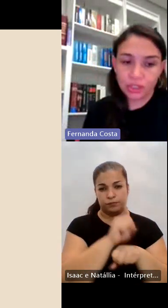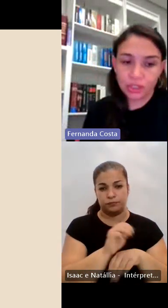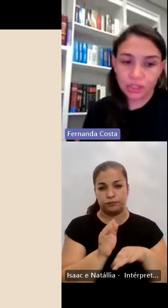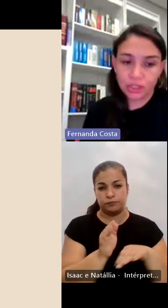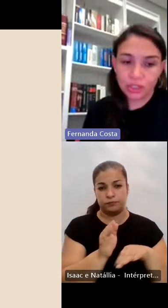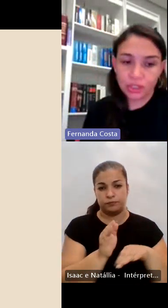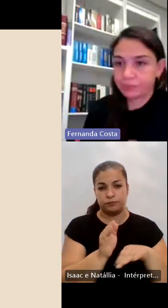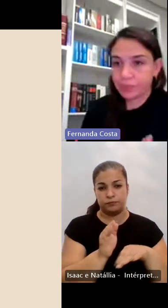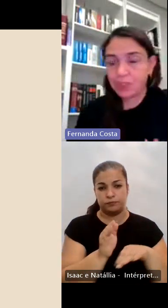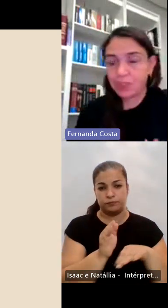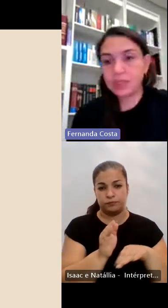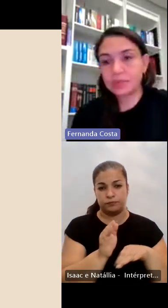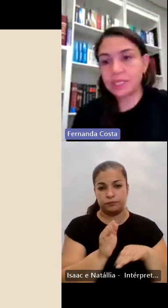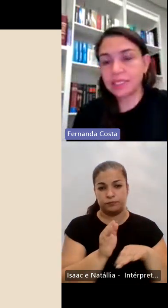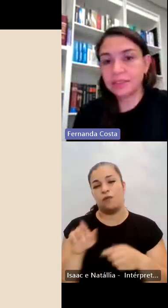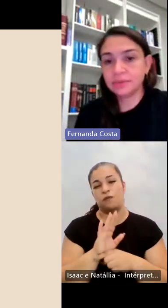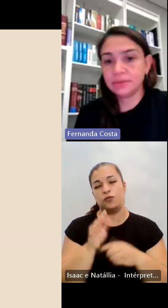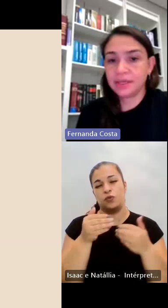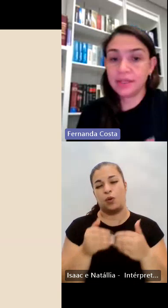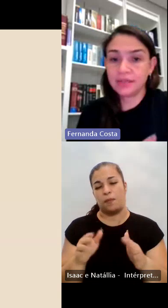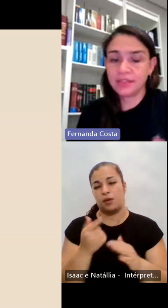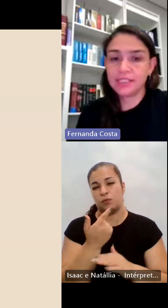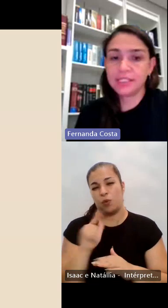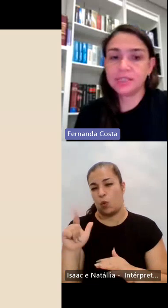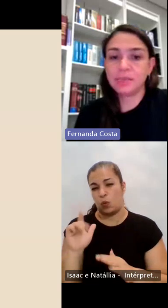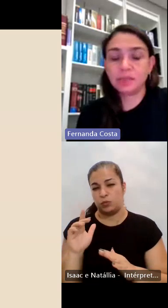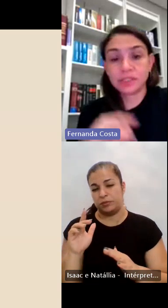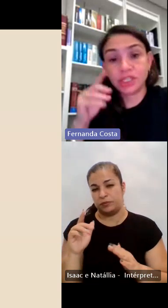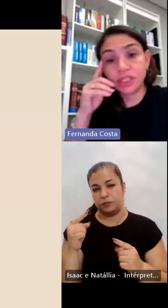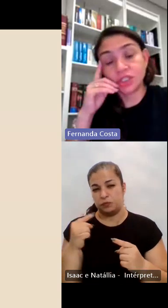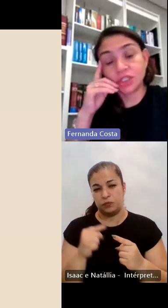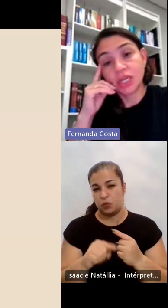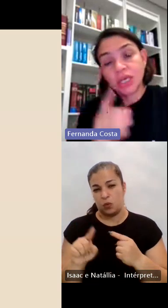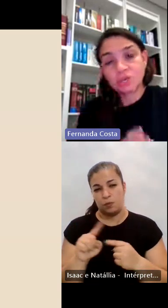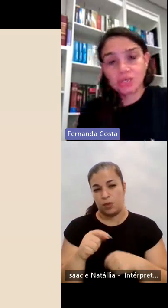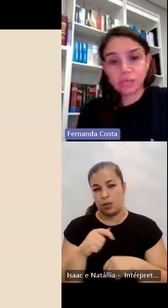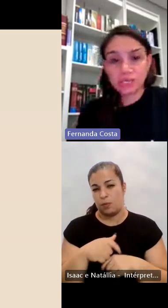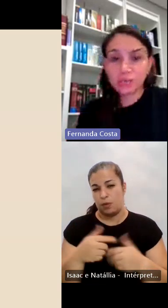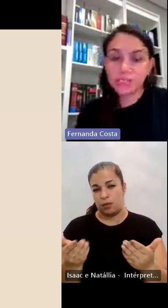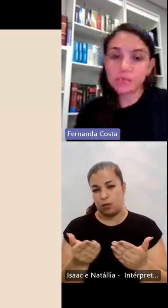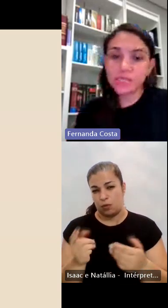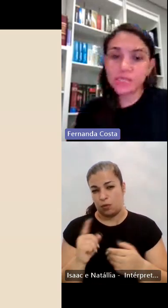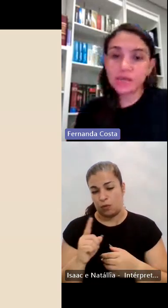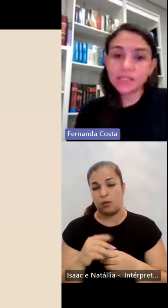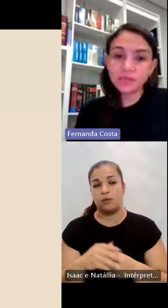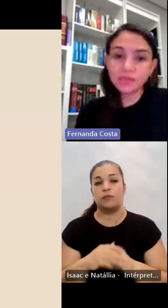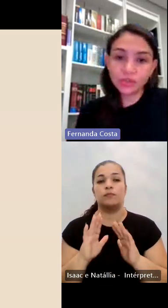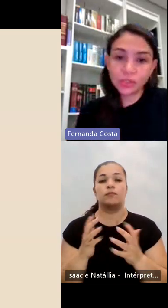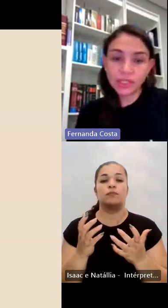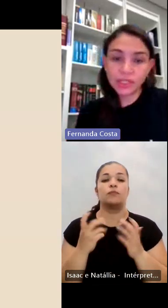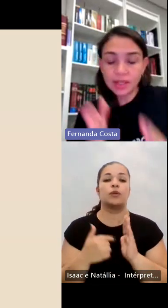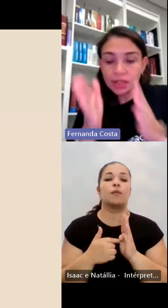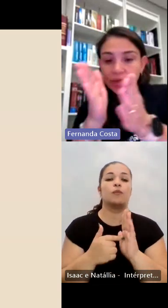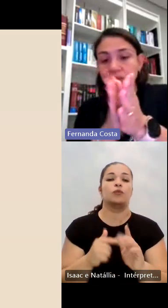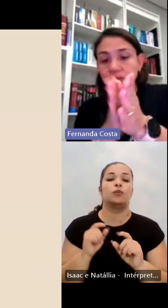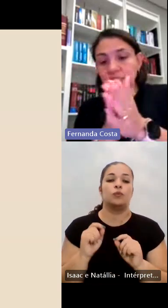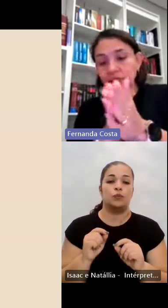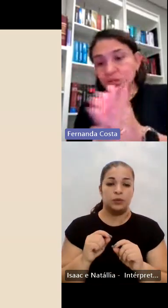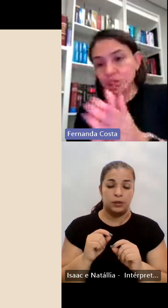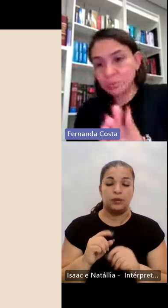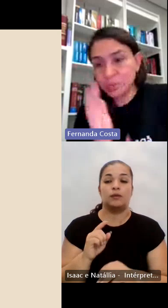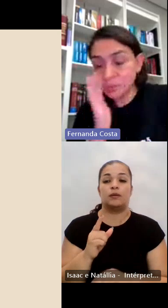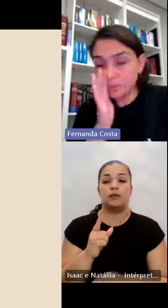parte que não tem relevância nesse momento para a gente, mas o que eu quis mostrar com esse vídeo? Que eu